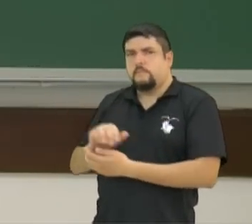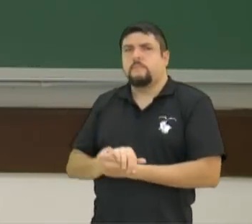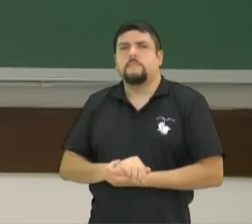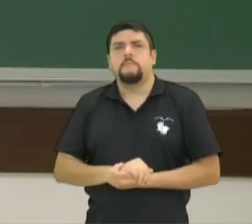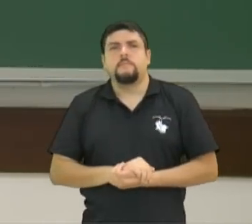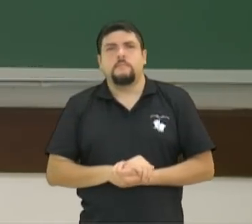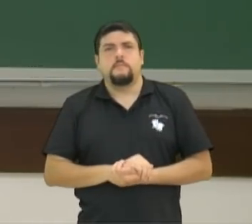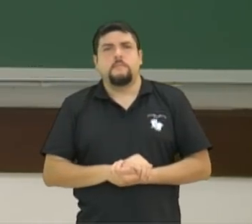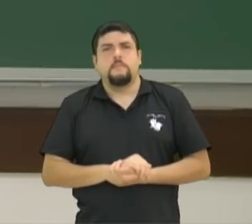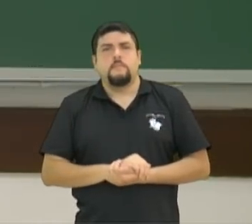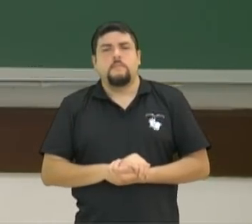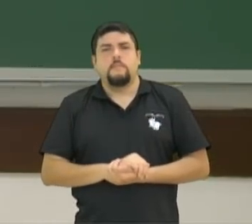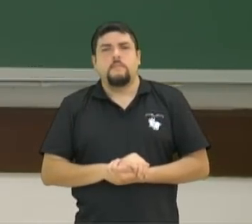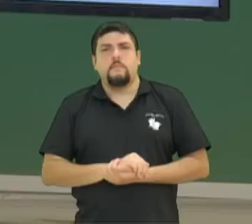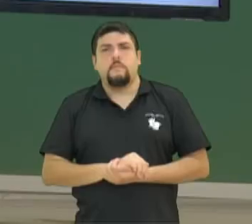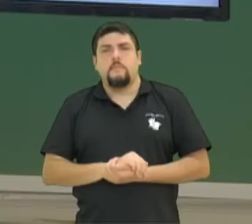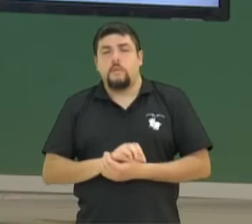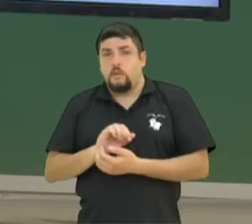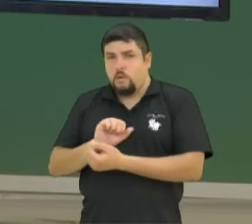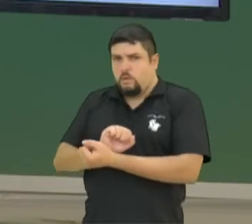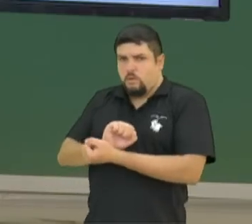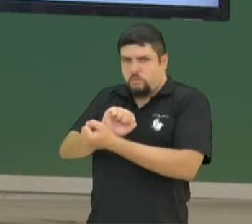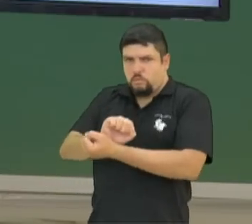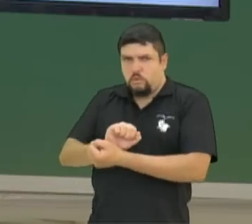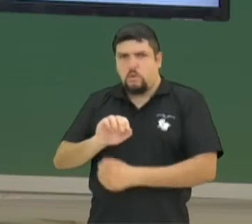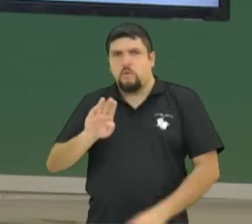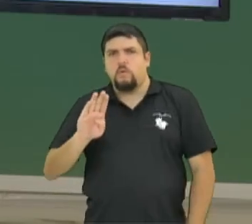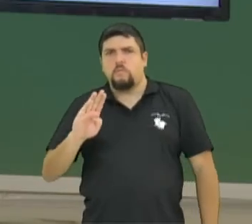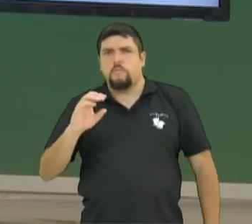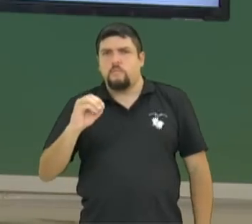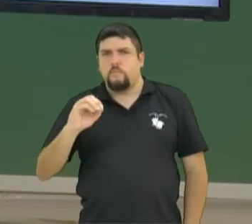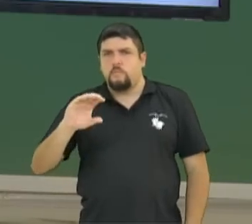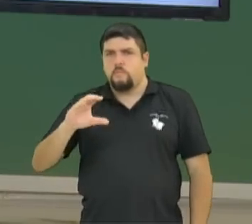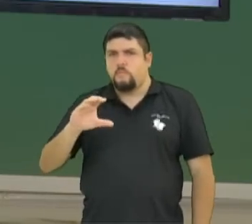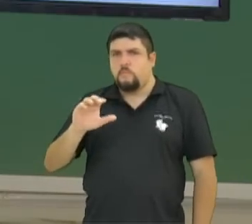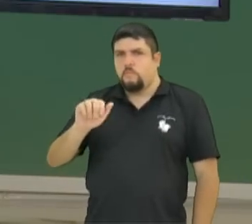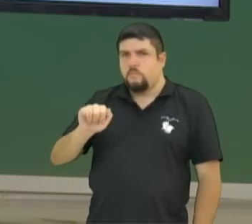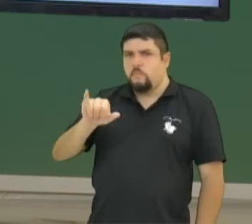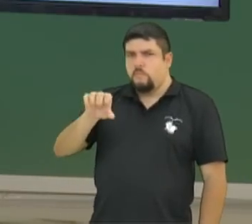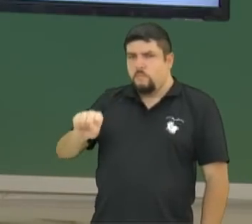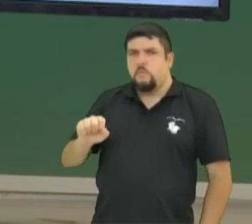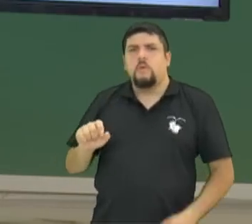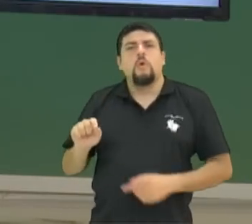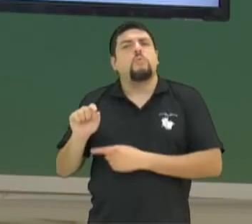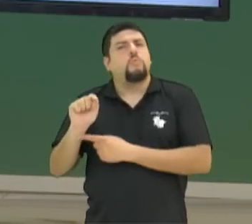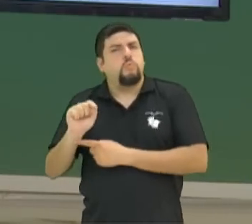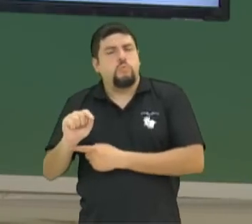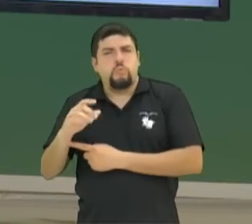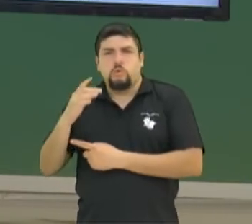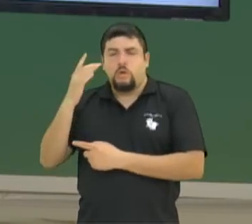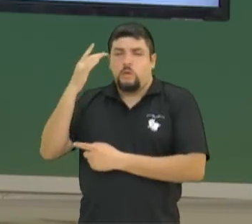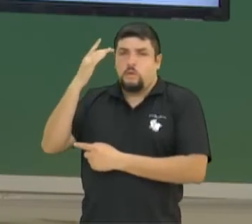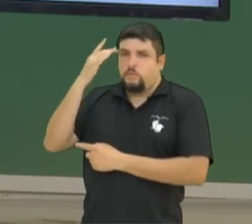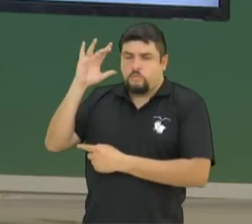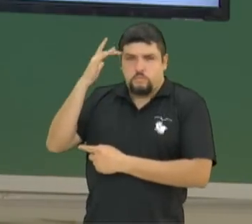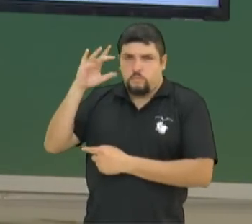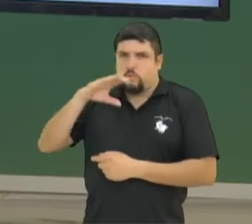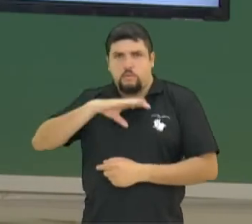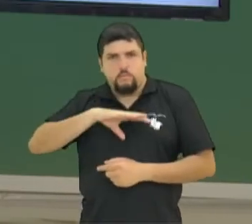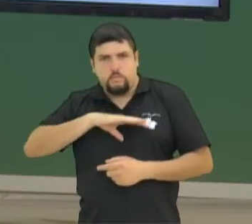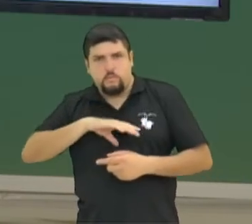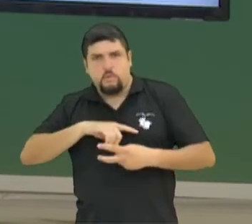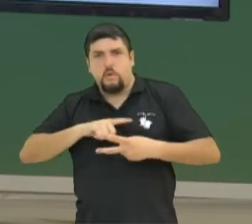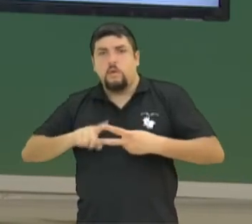Já os escravos chamados de boçais eram os escravos que não dominavam esses códigos, esses comportamentos e também